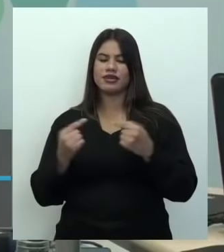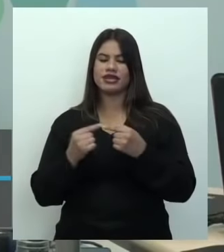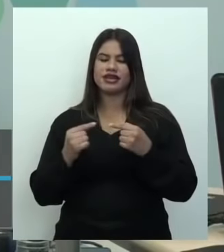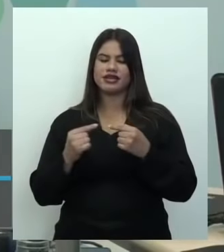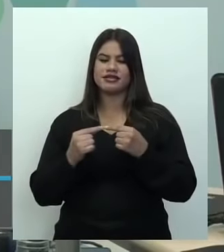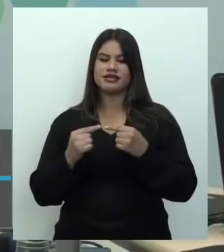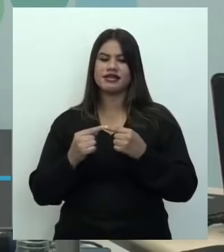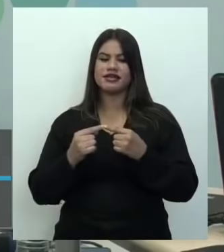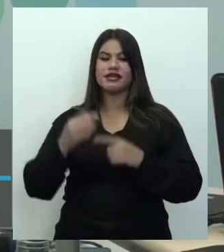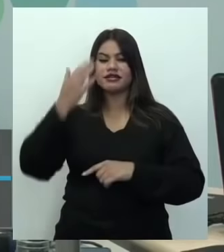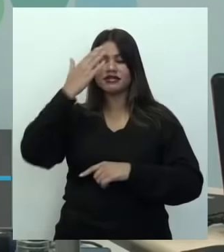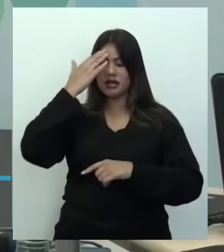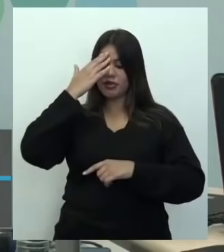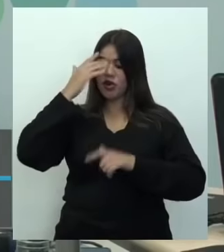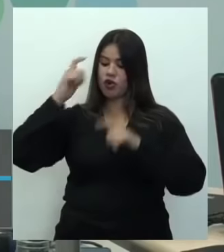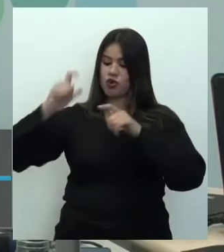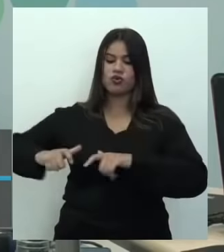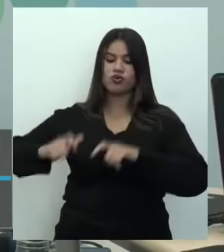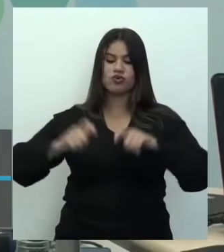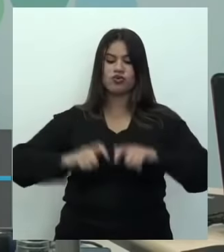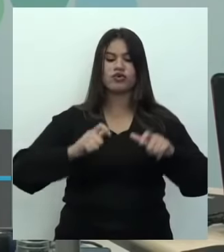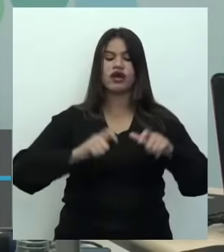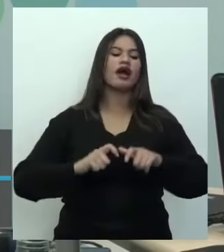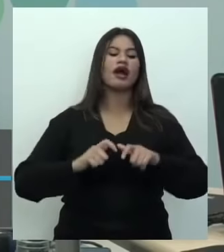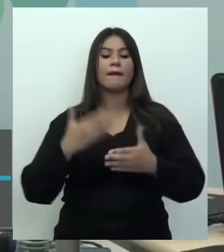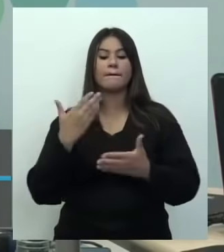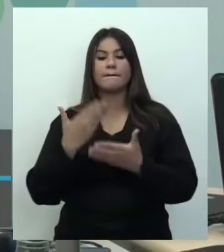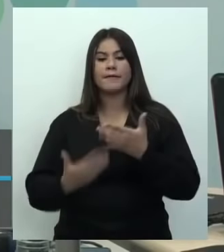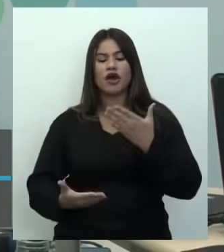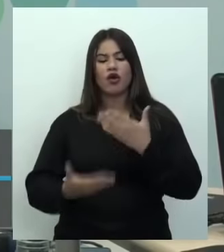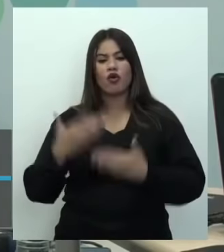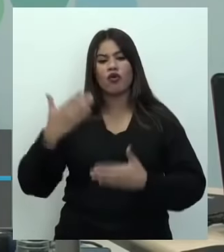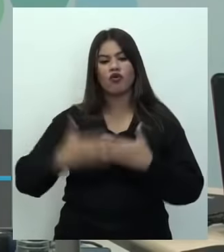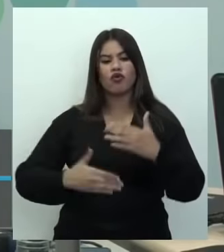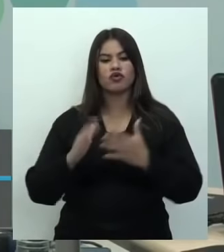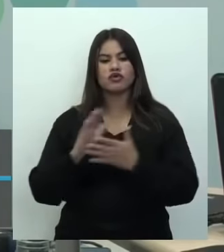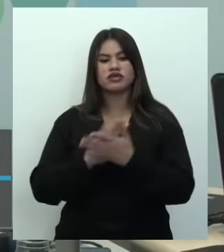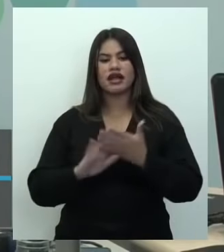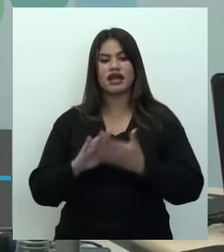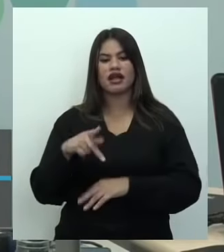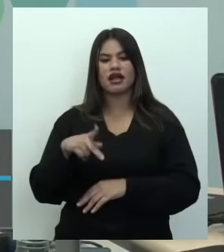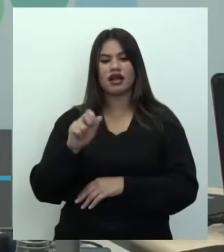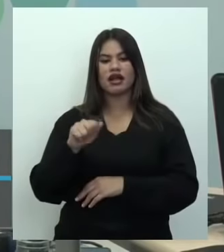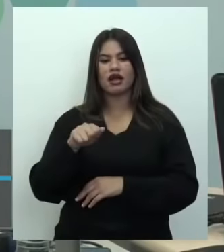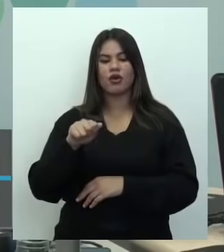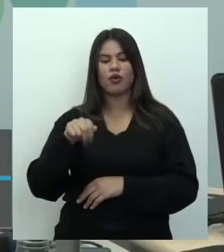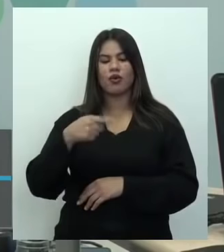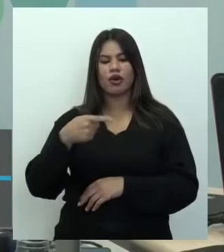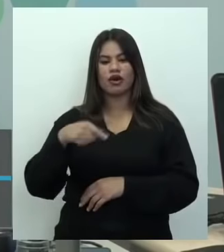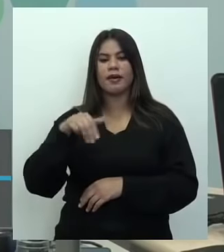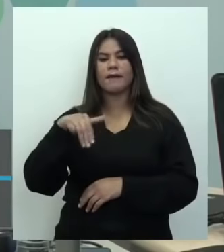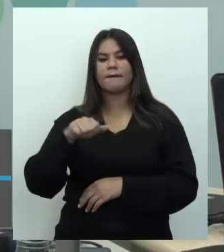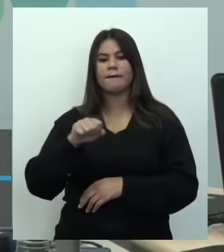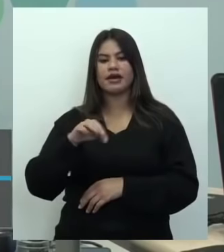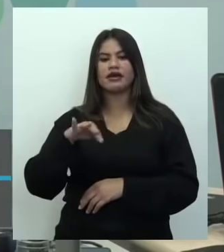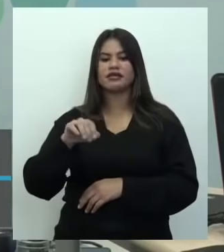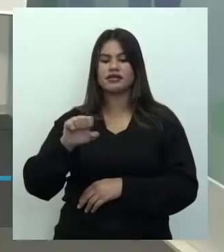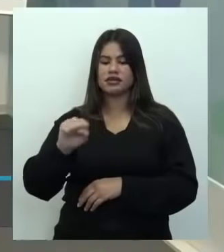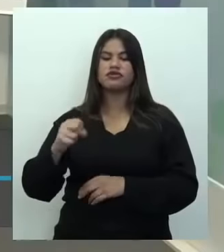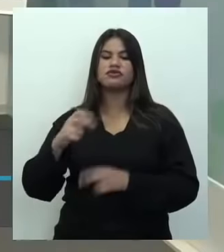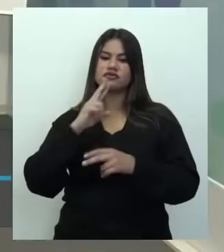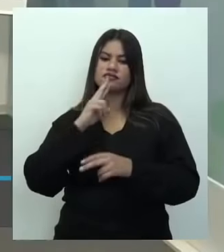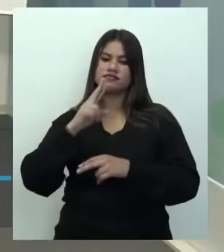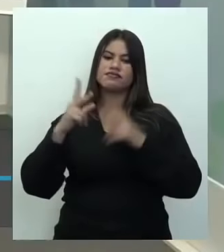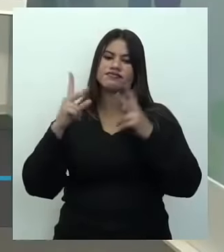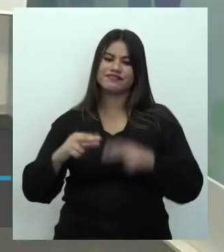perder e saber a localização. Enquanto o Cauã e o Matheus também foram nesse sentido de resposta.